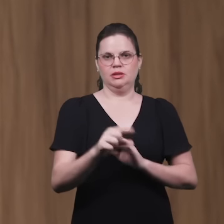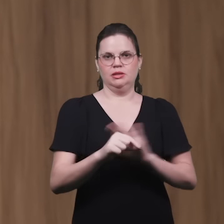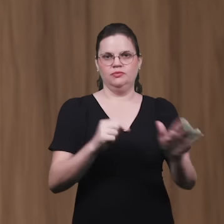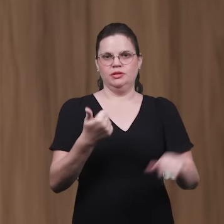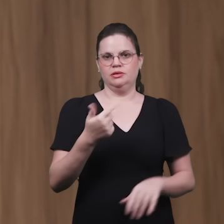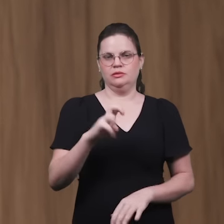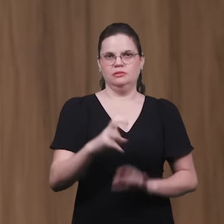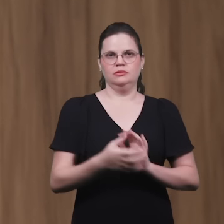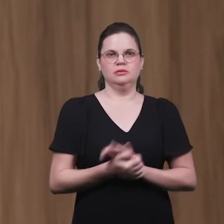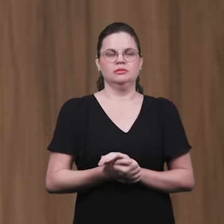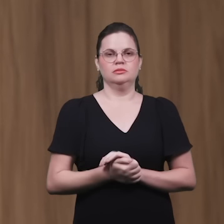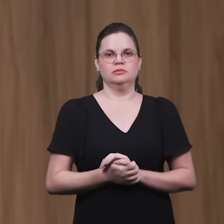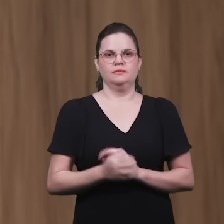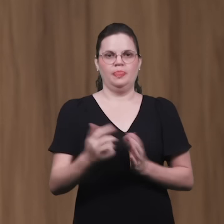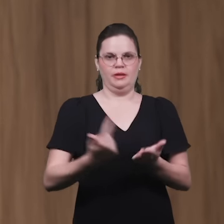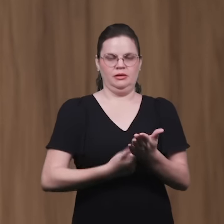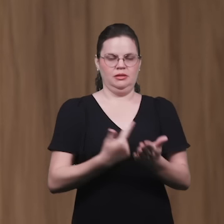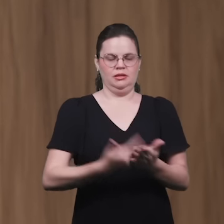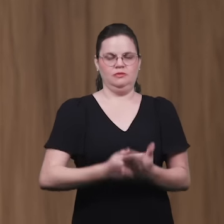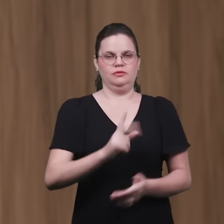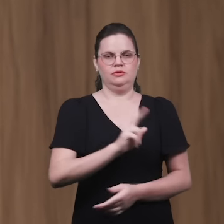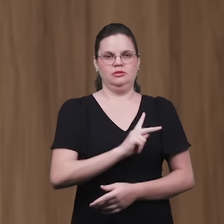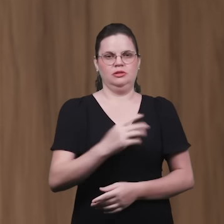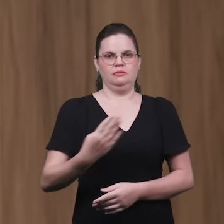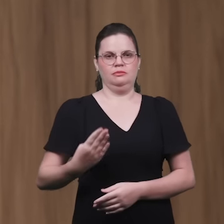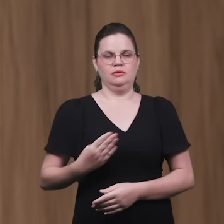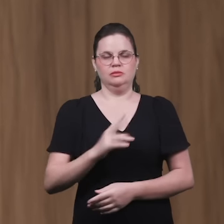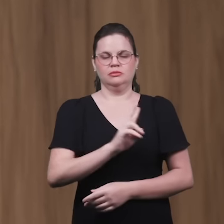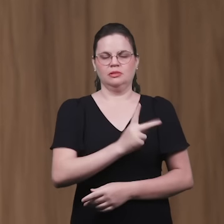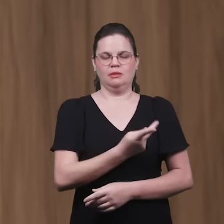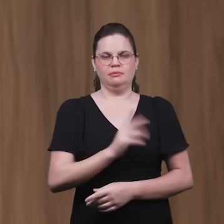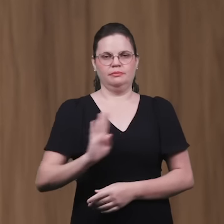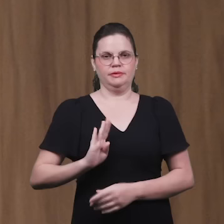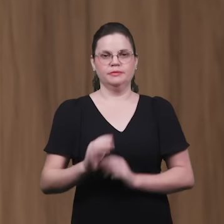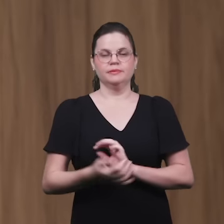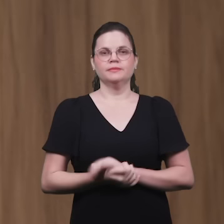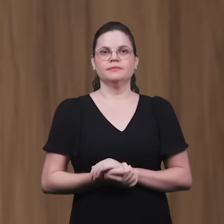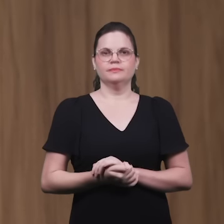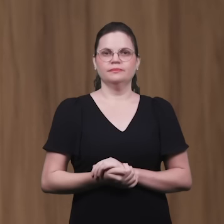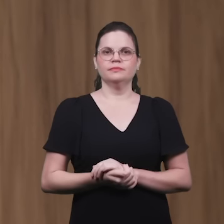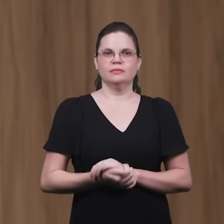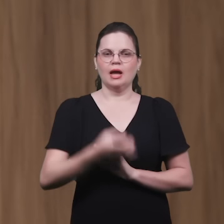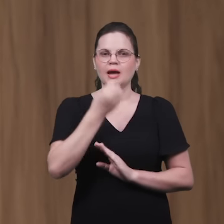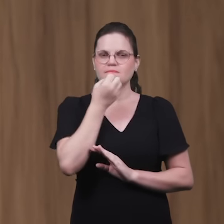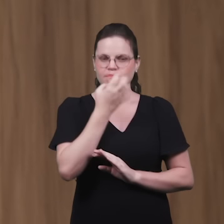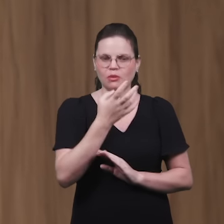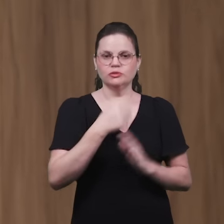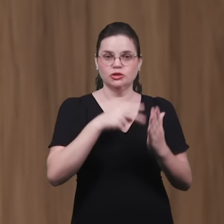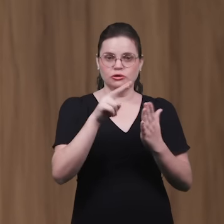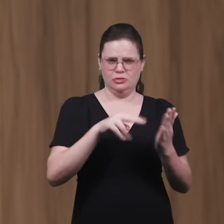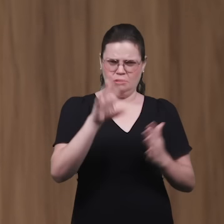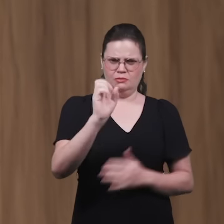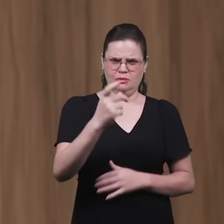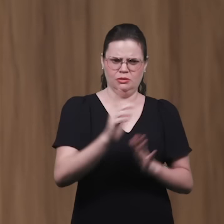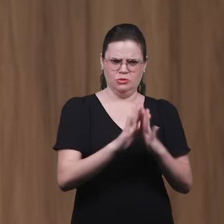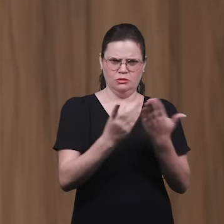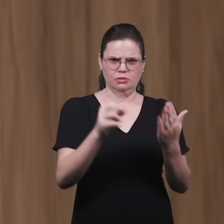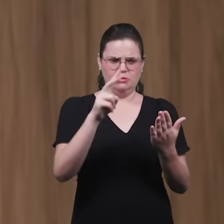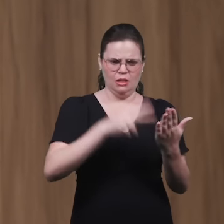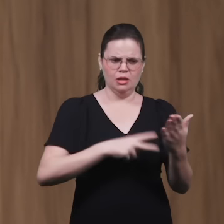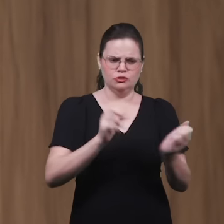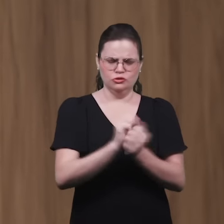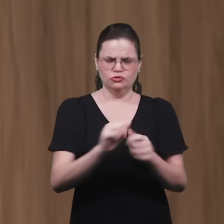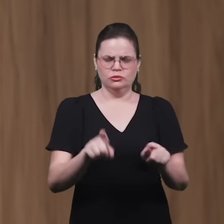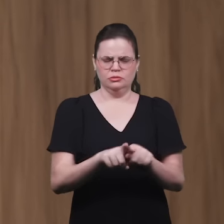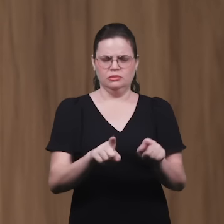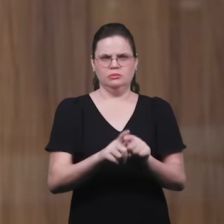15, é da carta aos Hebreus. Isso é bom a gente ir exatamente no lugar, para poder ler perfeitamente o que